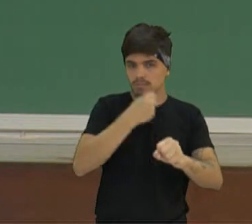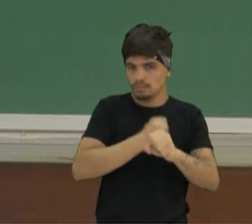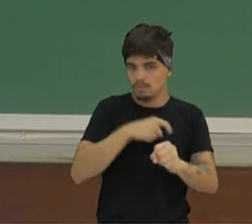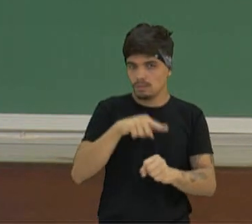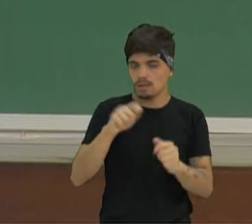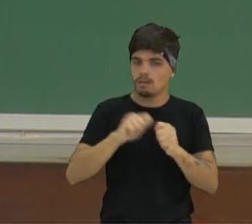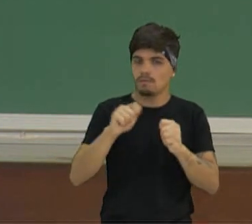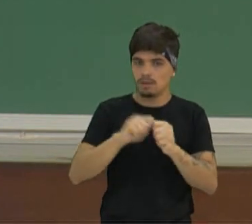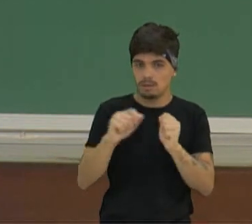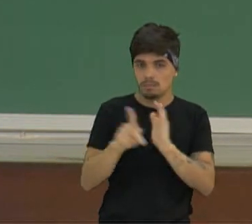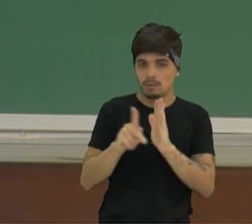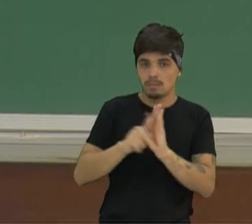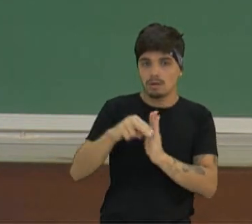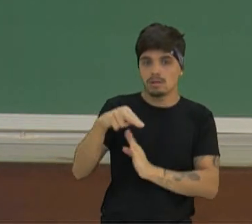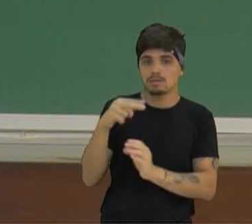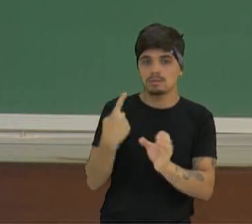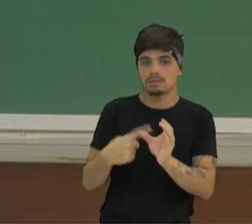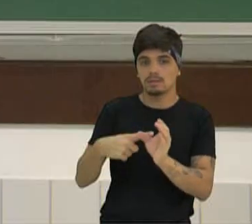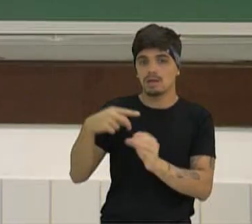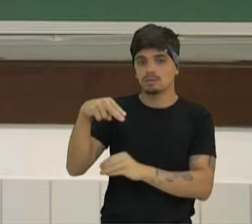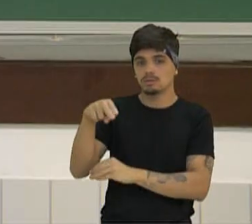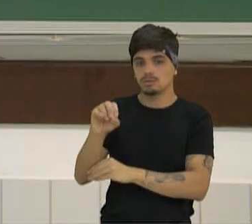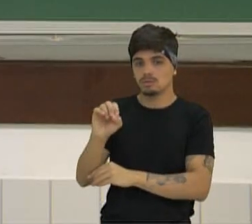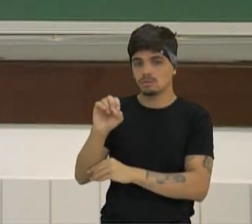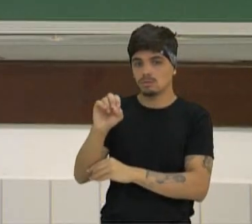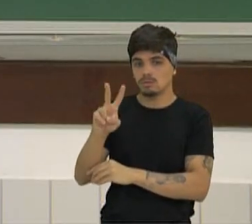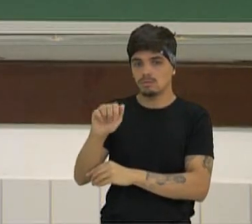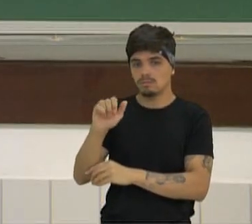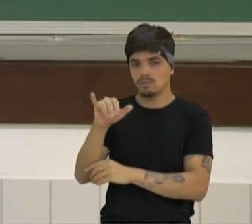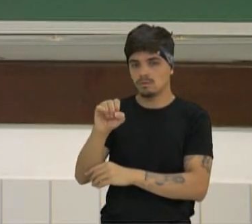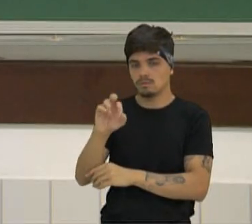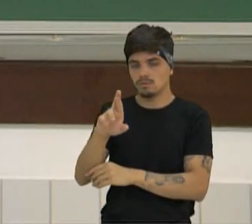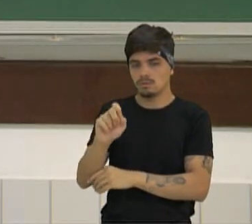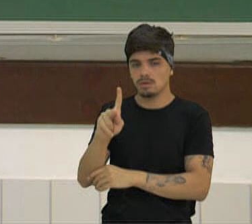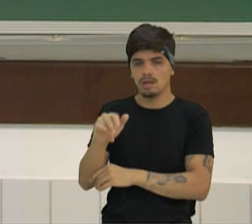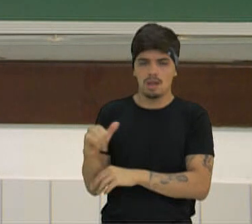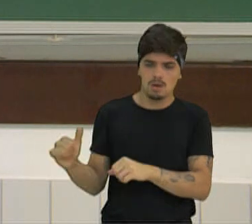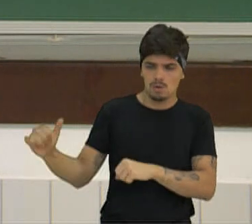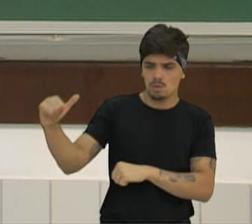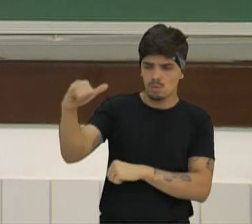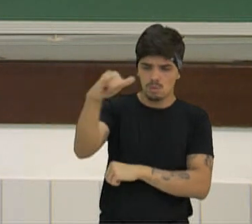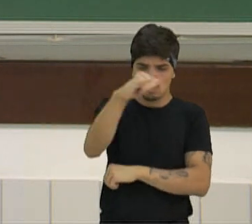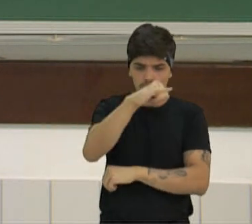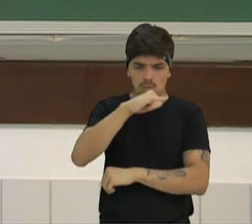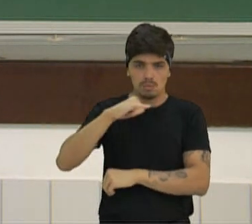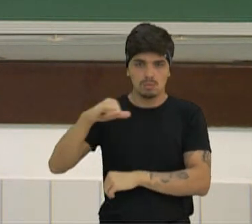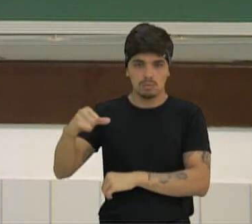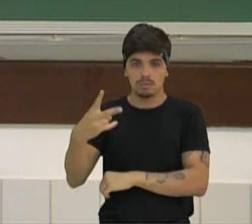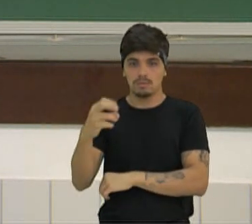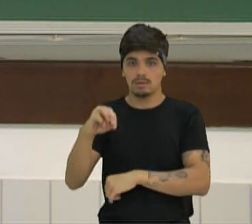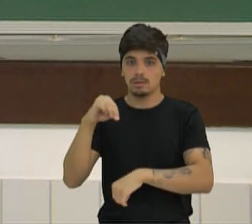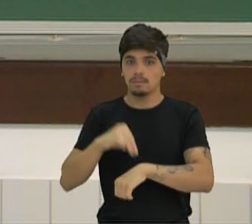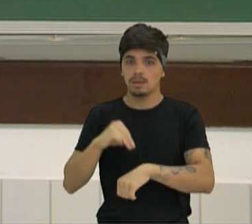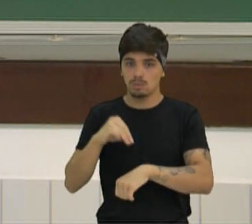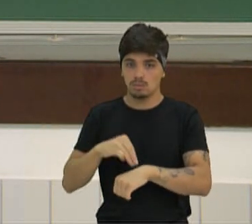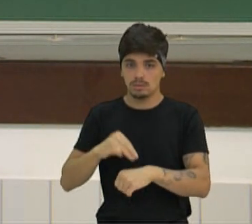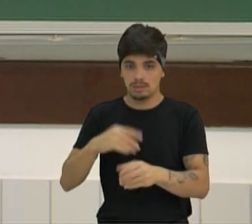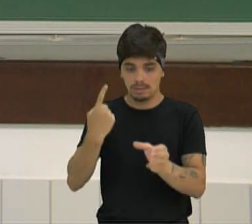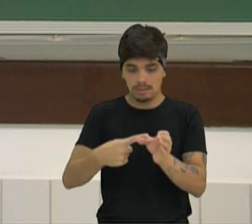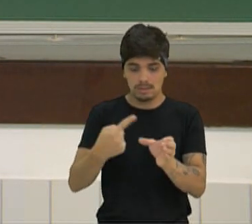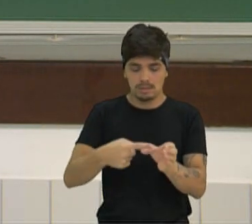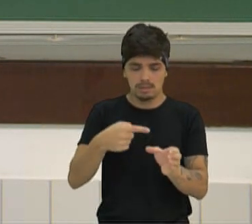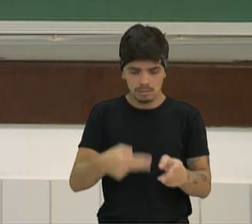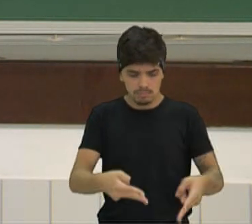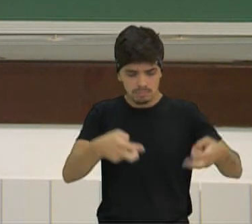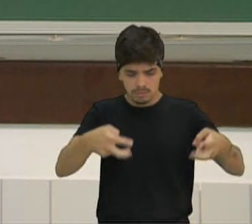obra que ele fez aqui da cidade de Nova York ele sobrevoou a cidade 20 minutos conseguiu memorizar tudo e desenhou isso aqui olha